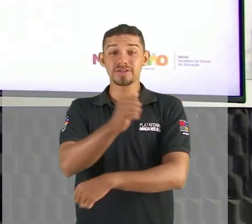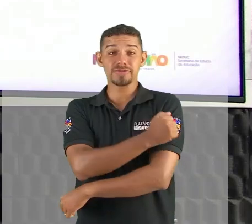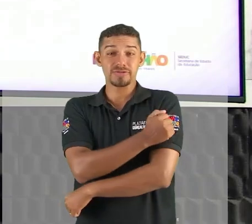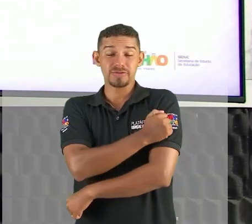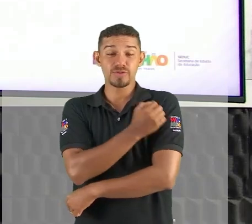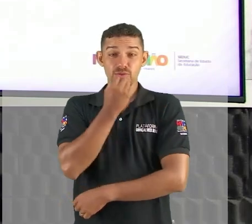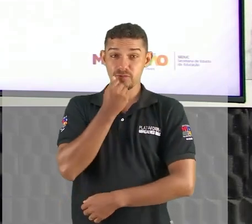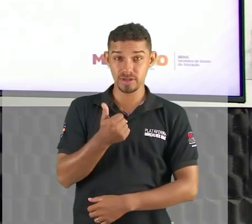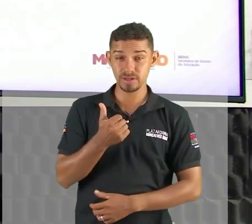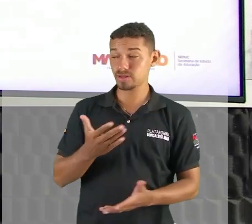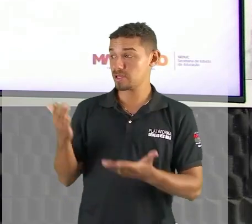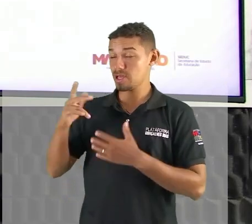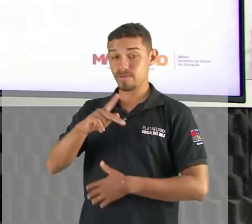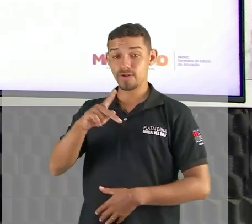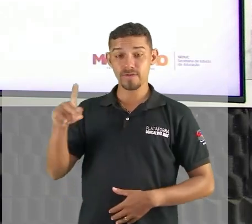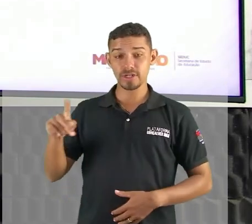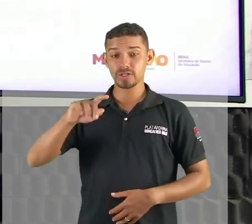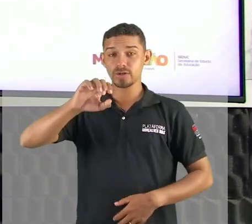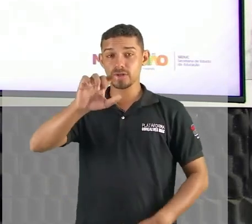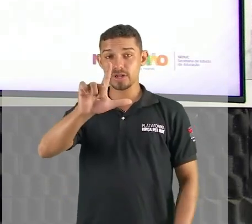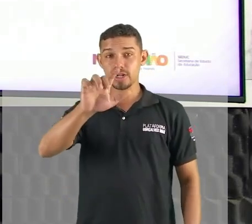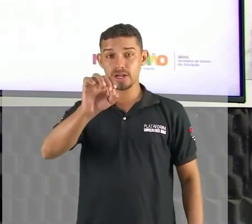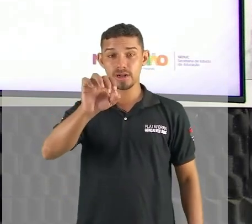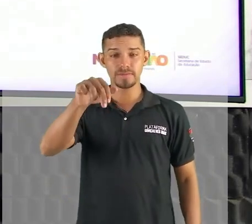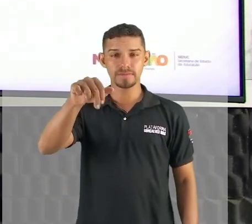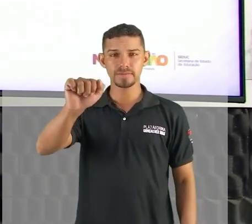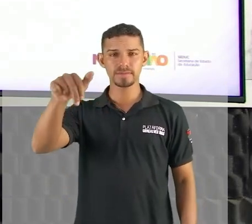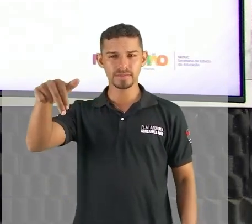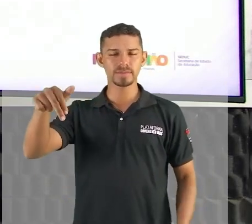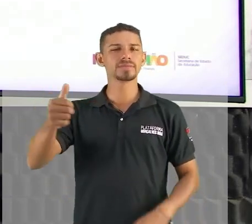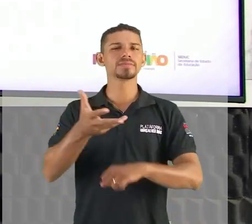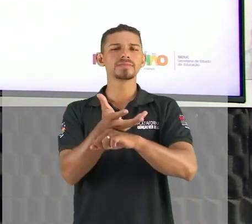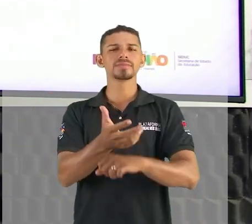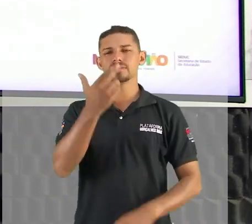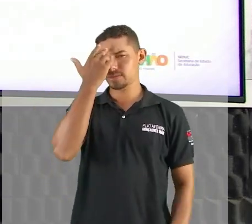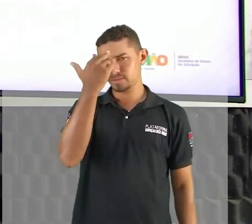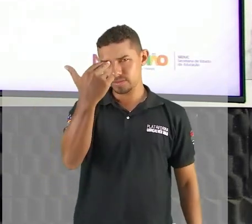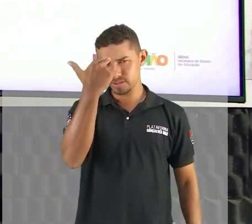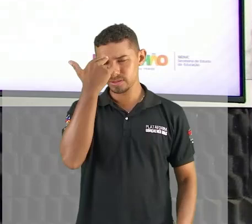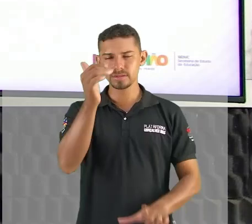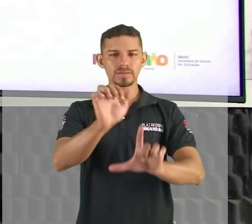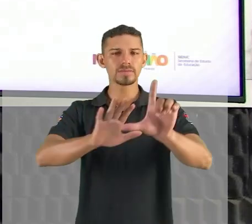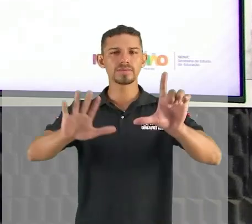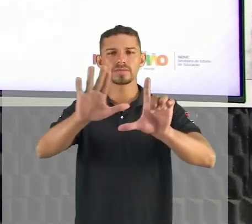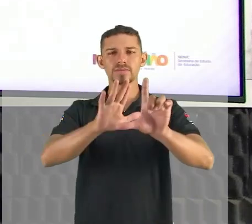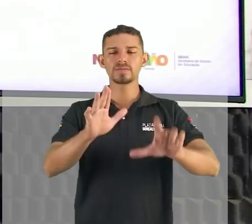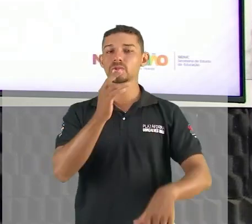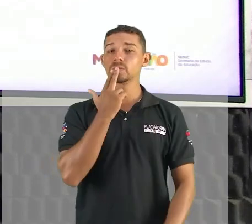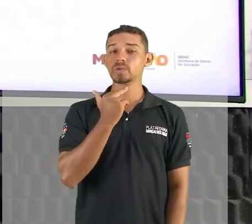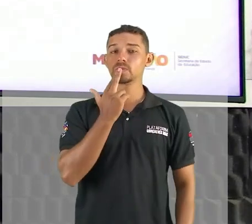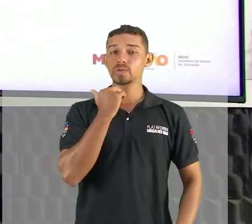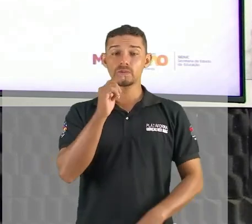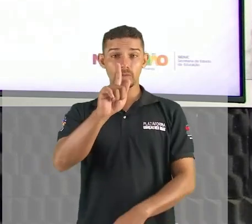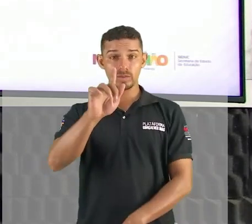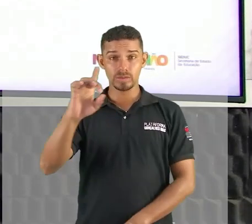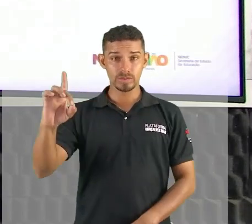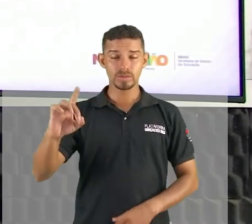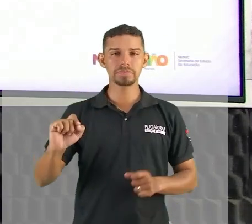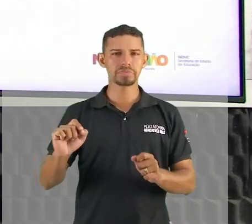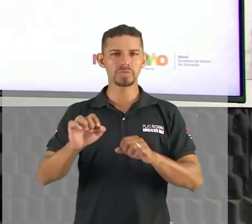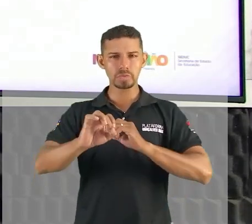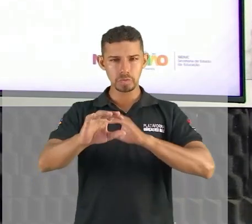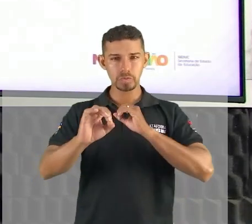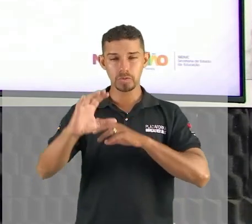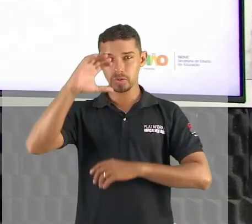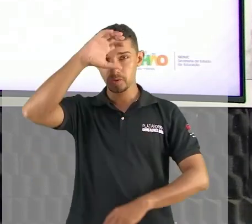Olá, estudante! Professor Leonan Rodrigues, de História, aqui na plataforma Gonçalves Dias, concursinho preparatório